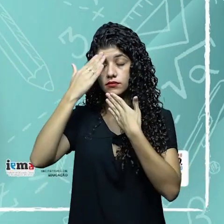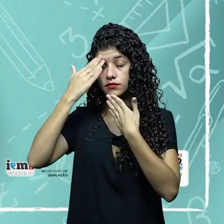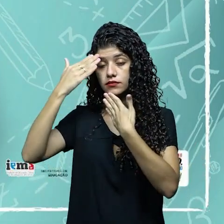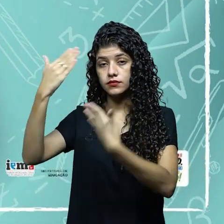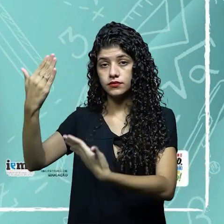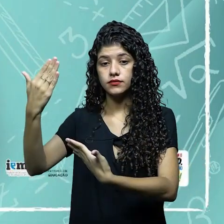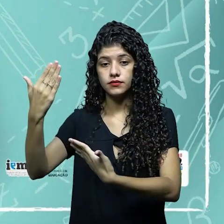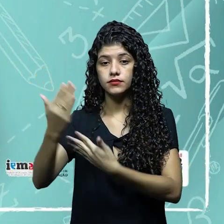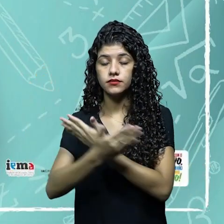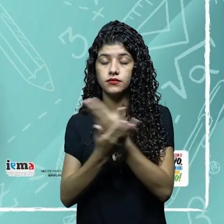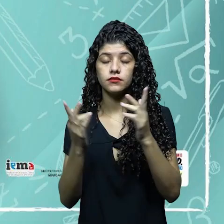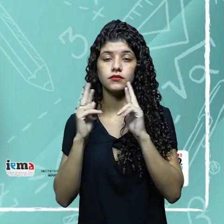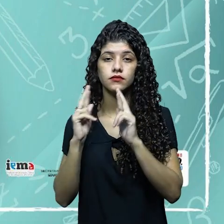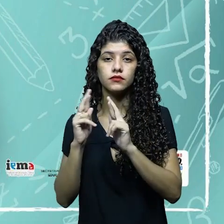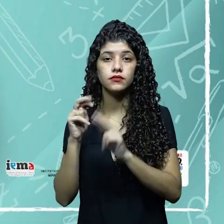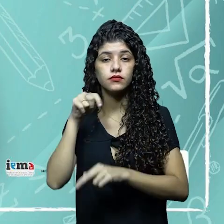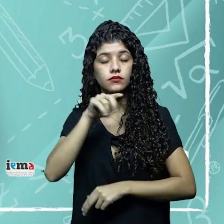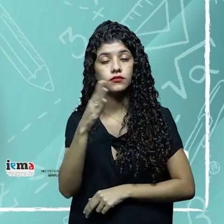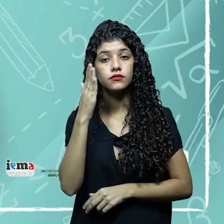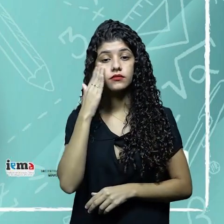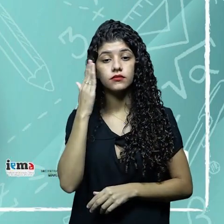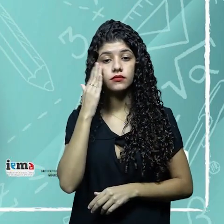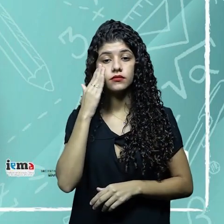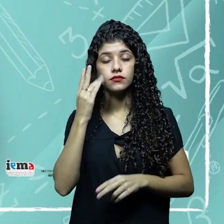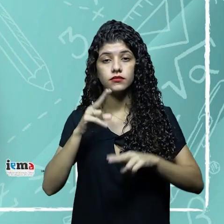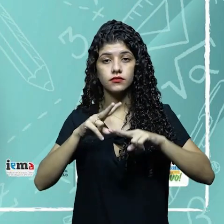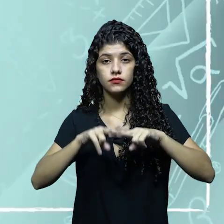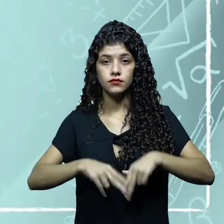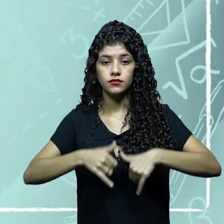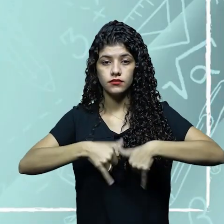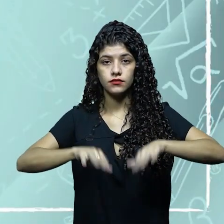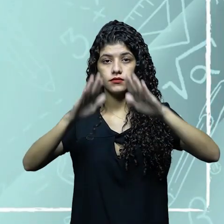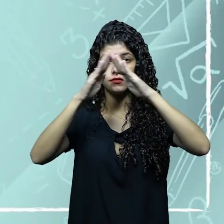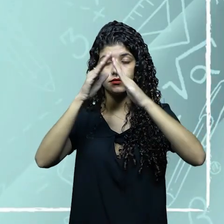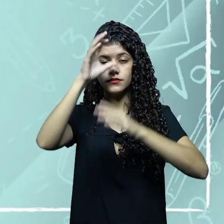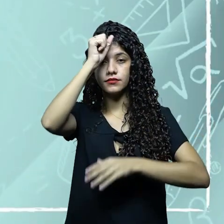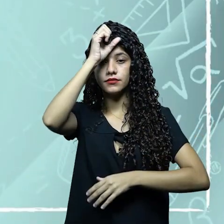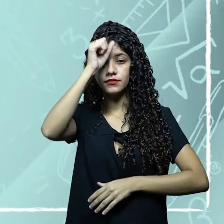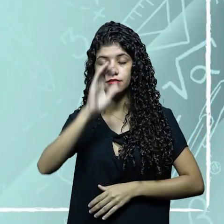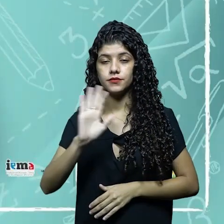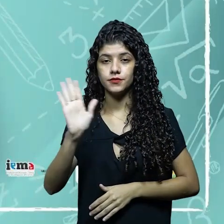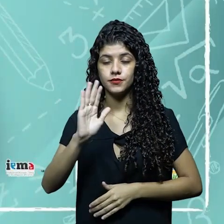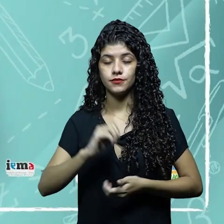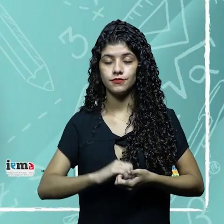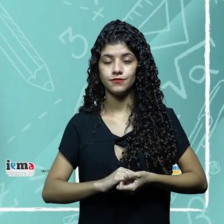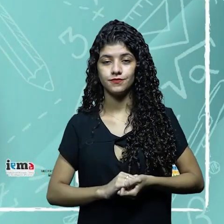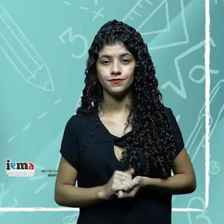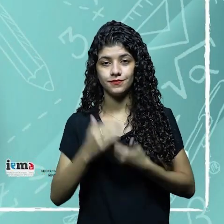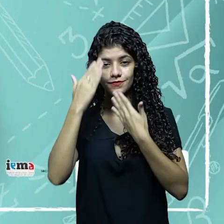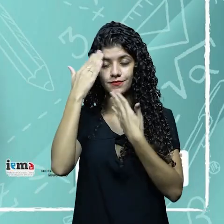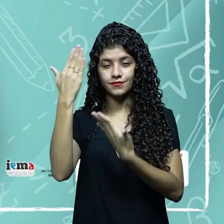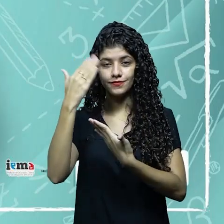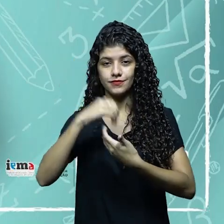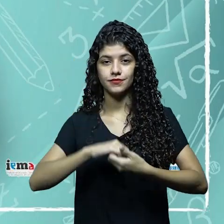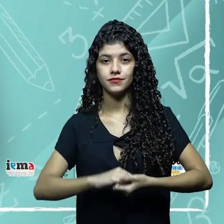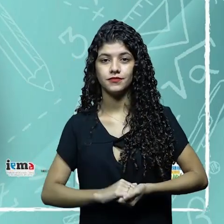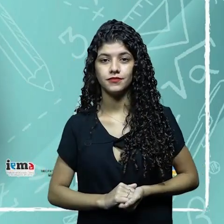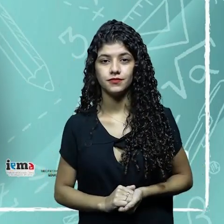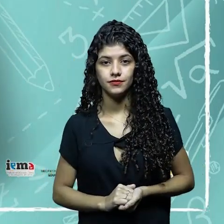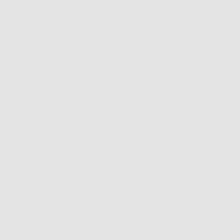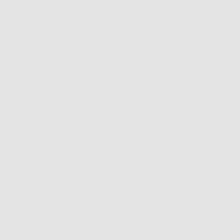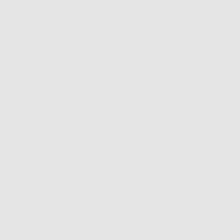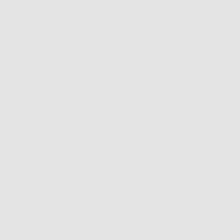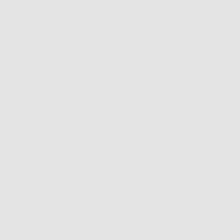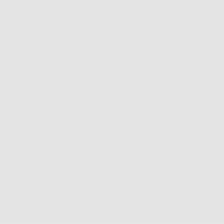eu agradeço, tá? Espero que vocês tenham entendido e fiquem em casa. Não saiam. Obrigada.